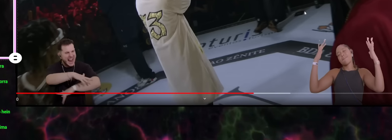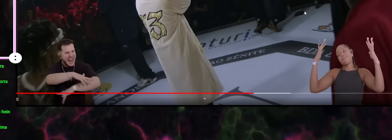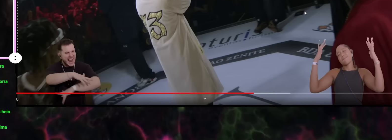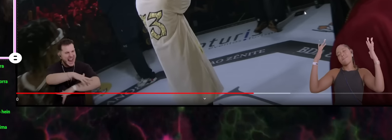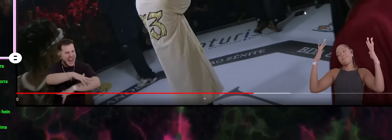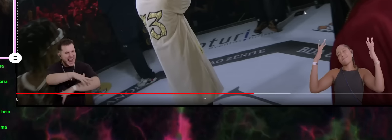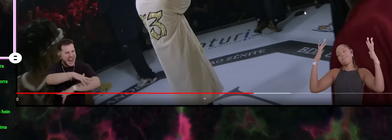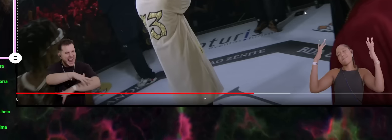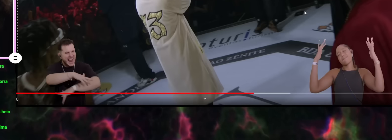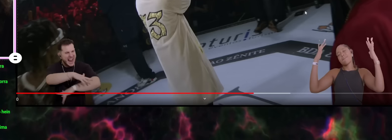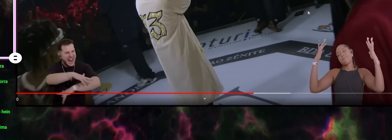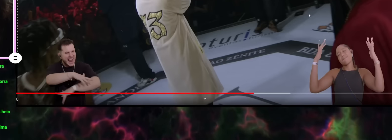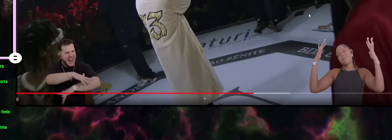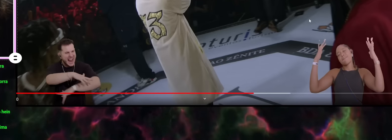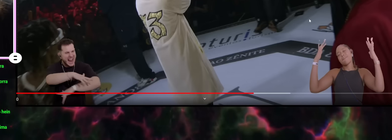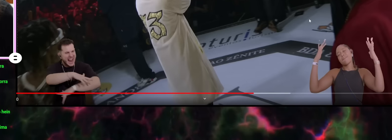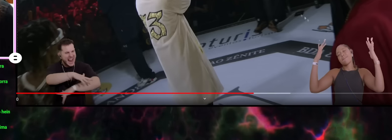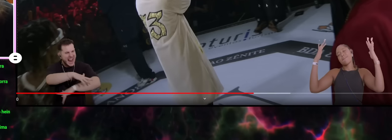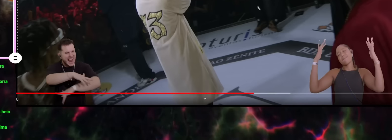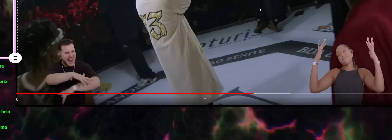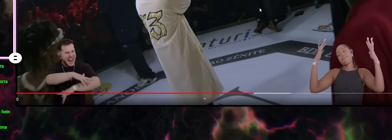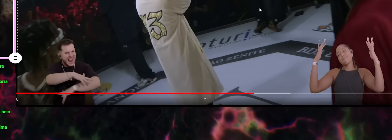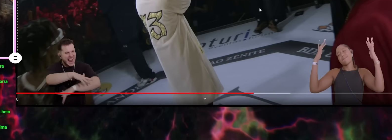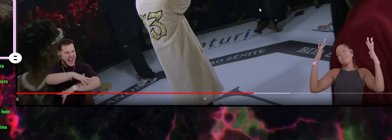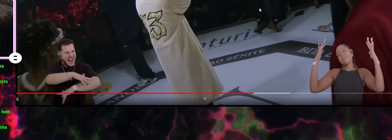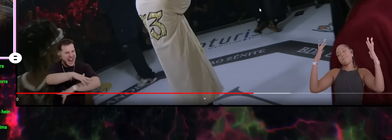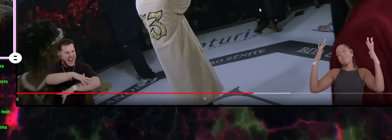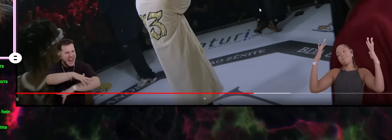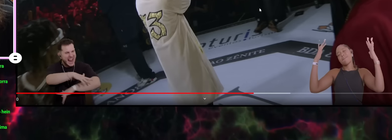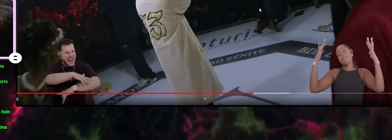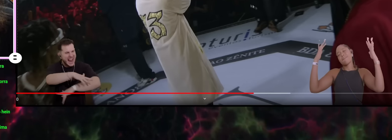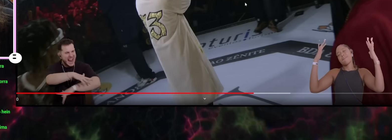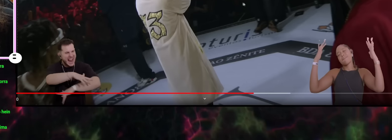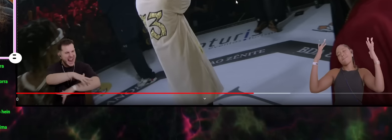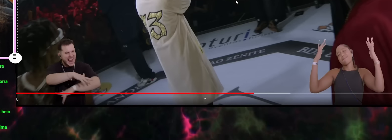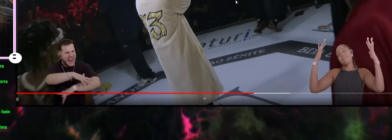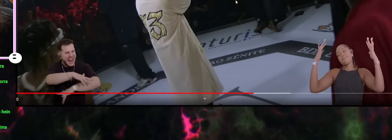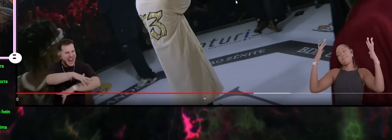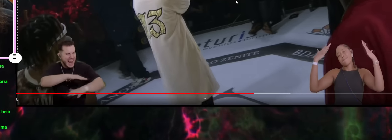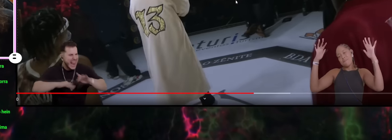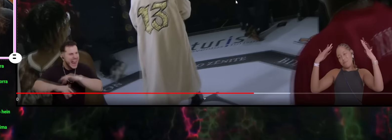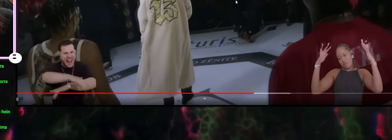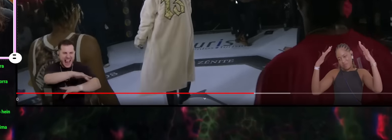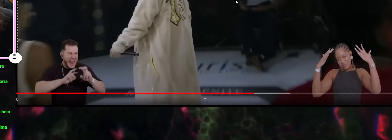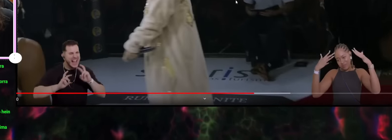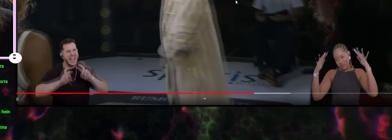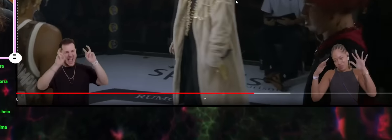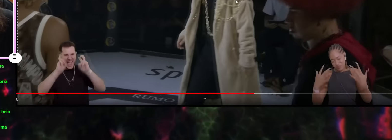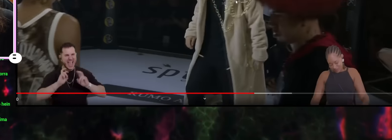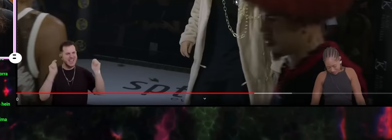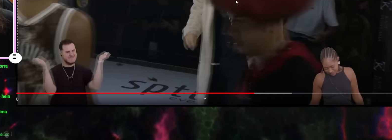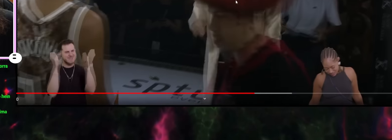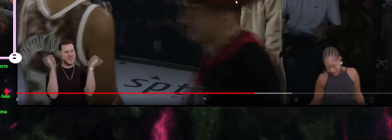não, vocês entenderam o que eu quis dizer. O Brenos perdeu essa. Foi o que eu quis dizer. Perdão, é que eu tô com a cabeça outra batalha ainda. Relaxa, relaxa. Sinistro, hein?